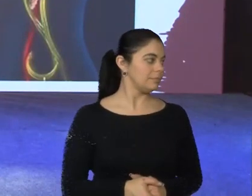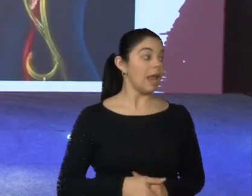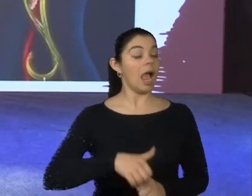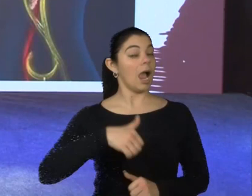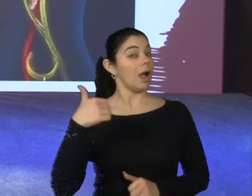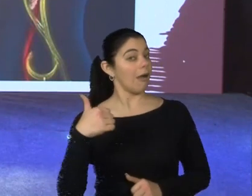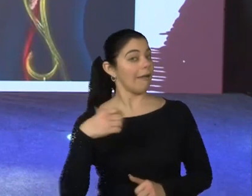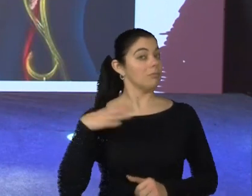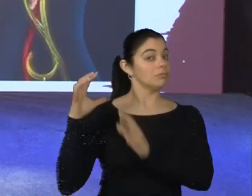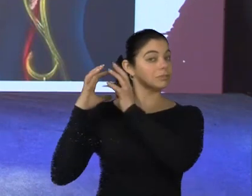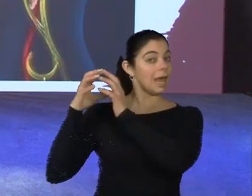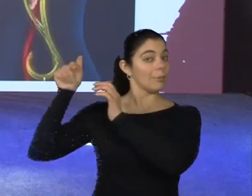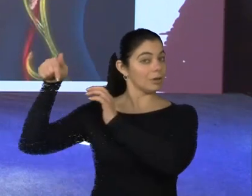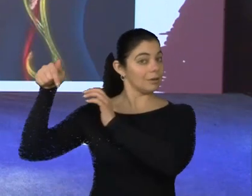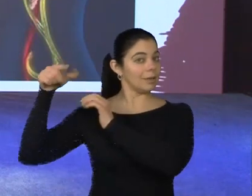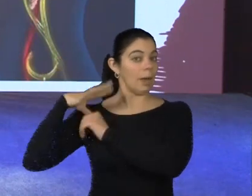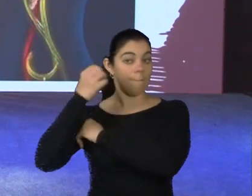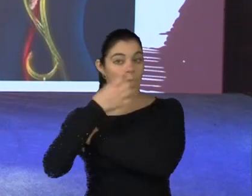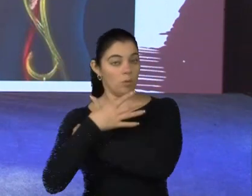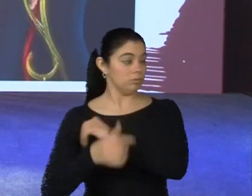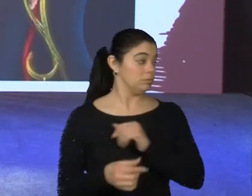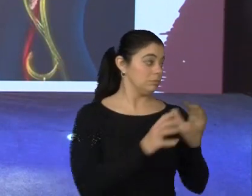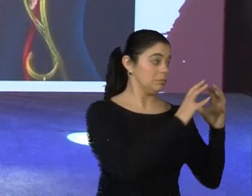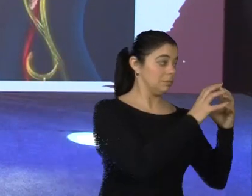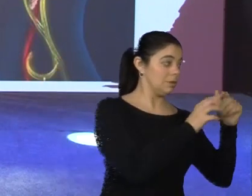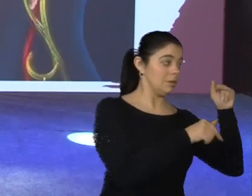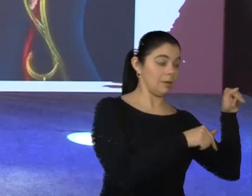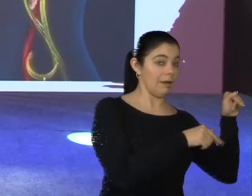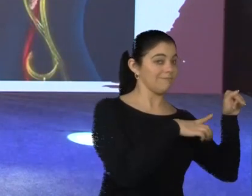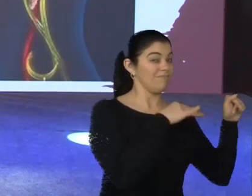bonitinho aqui, ou aqui, eu vou tomar água, peraí.